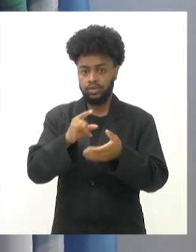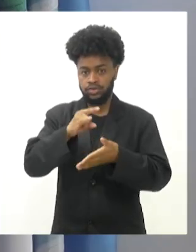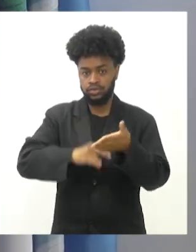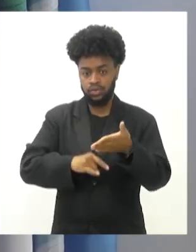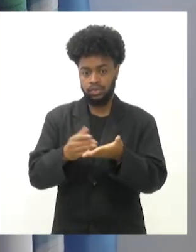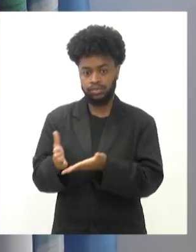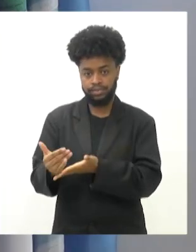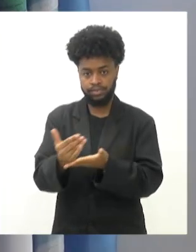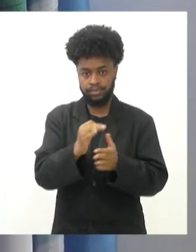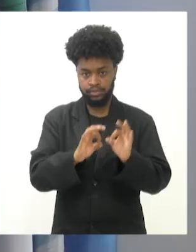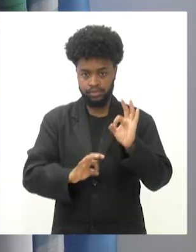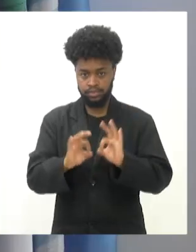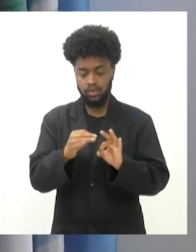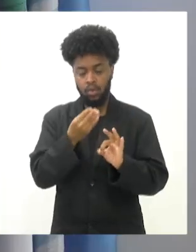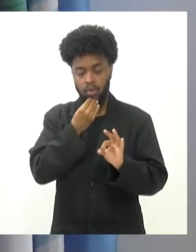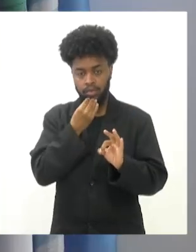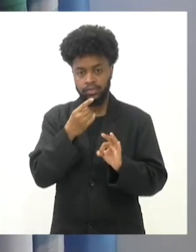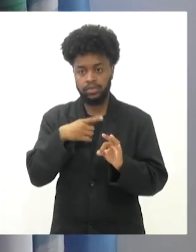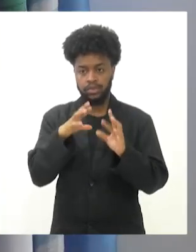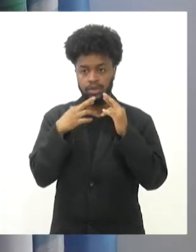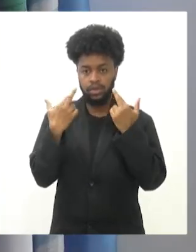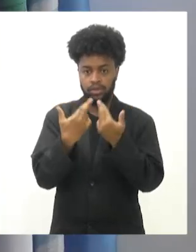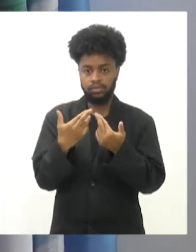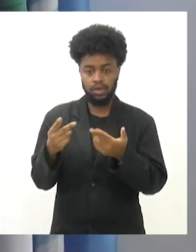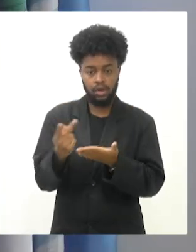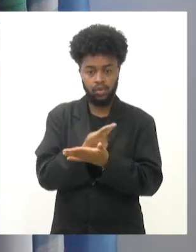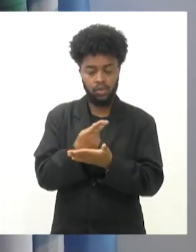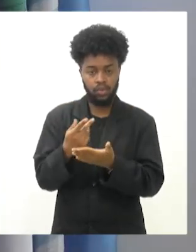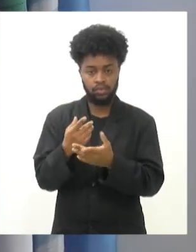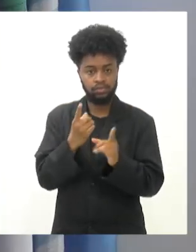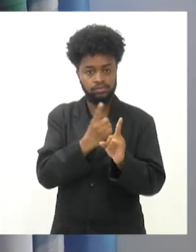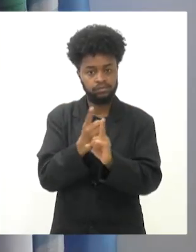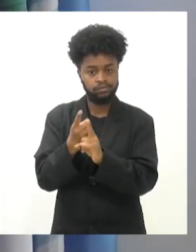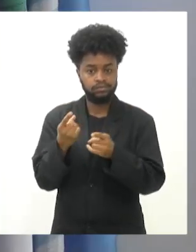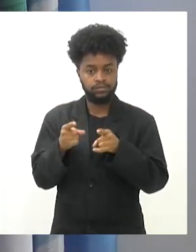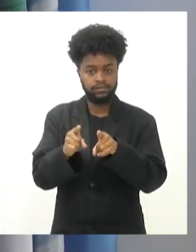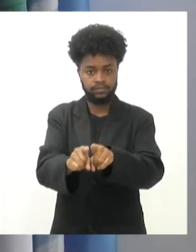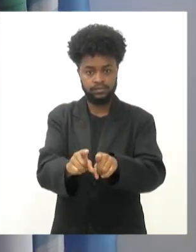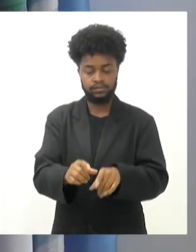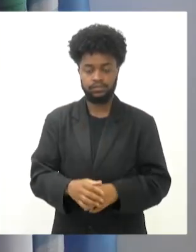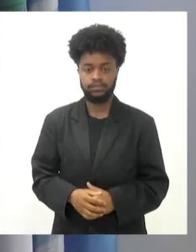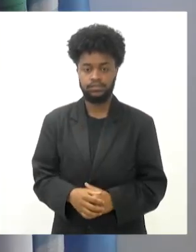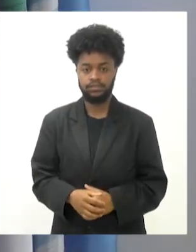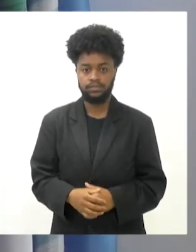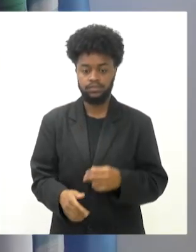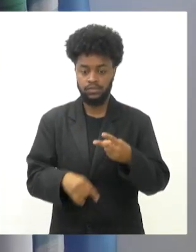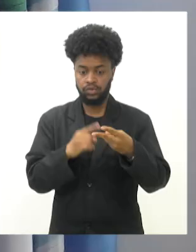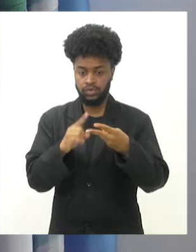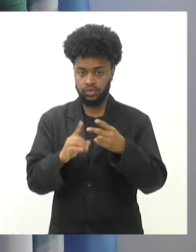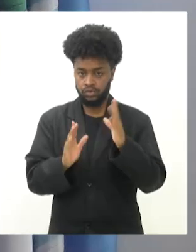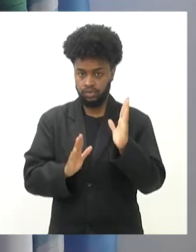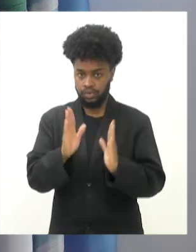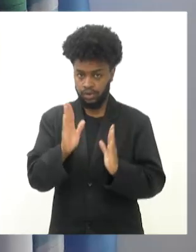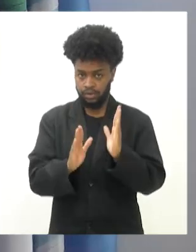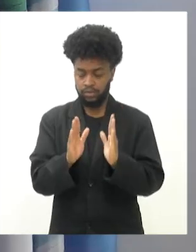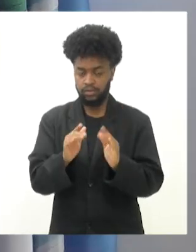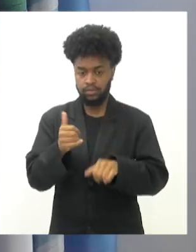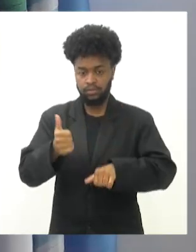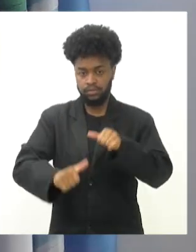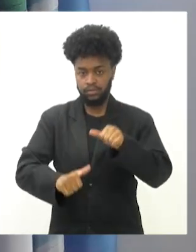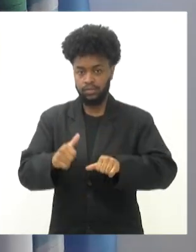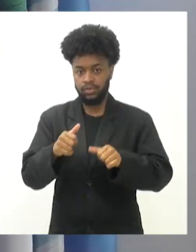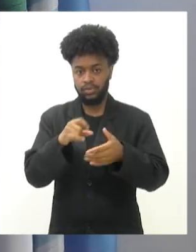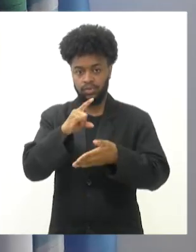documental. Obviamente, com as oitivas acontecendo em paralelo. Para a segunda fase, a análise